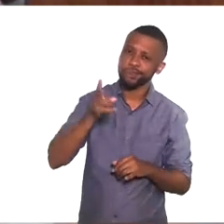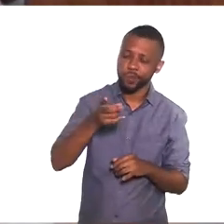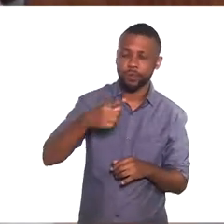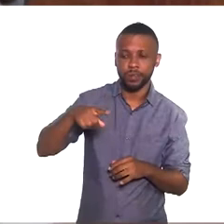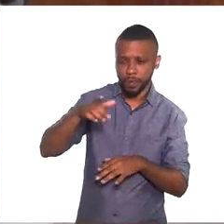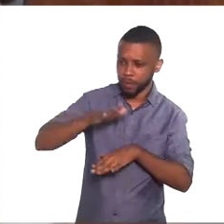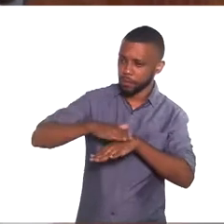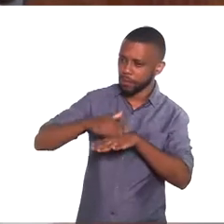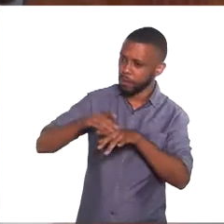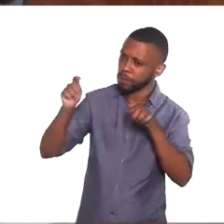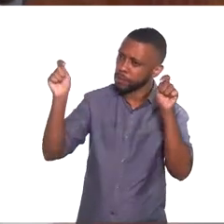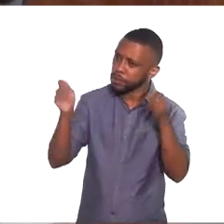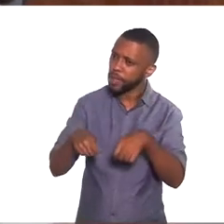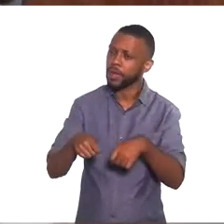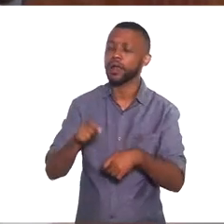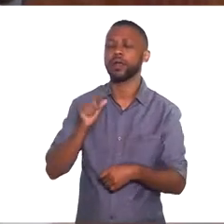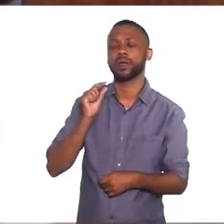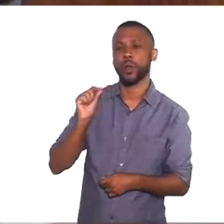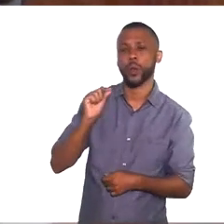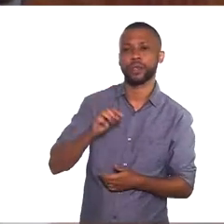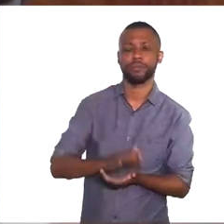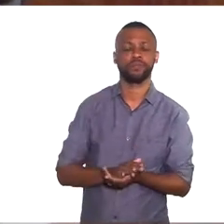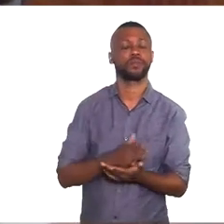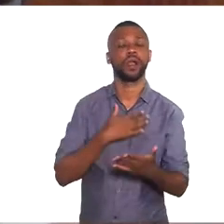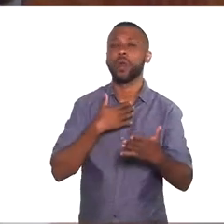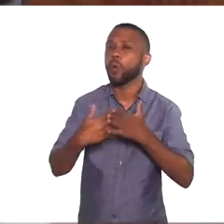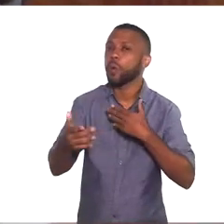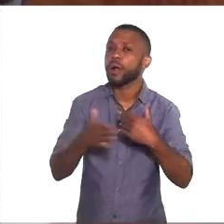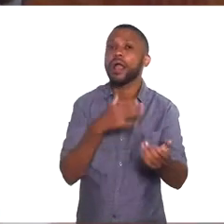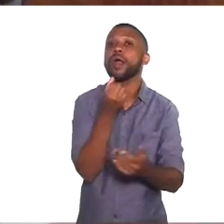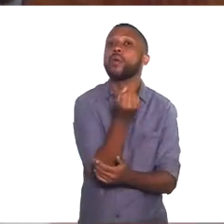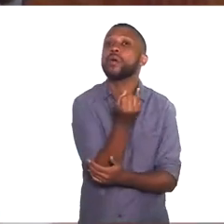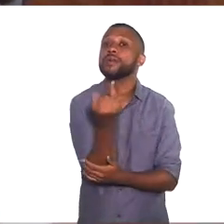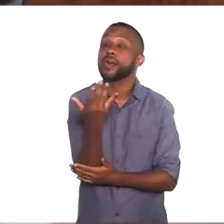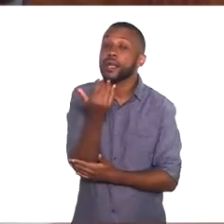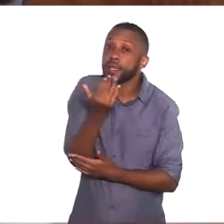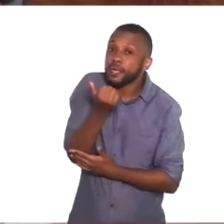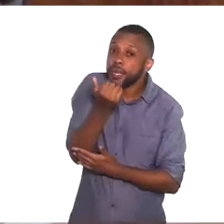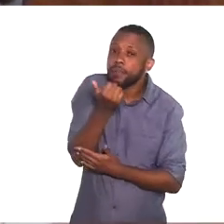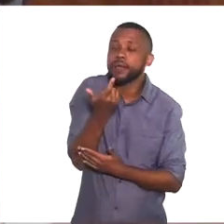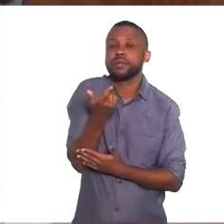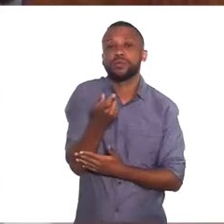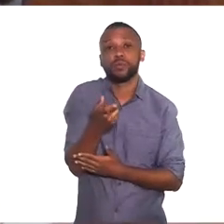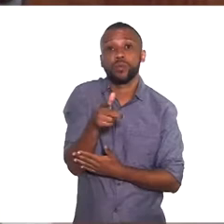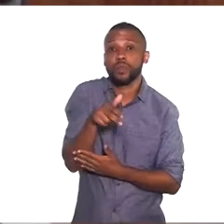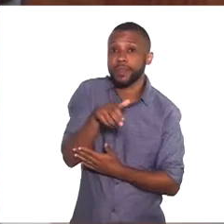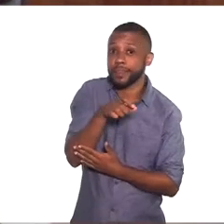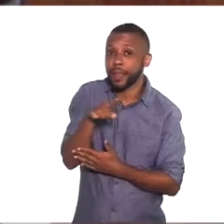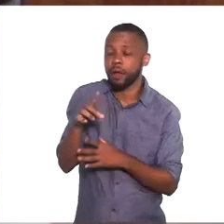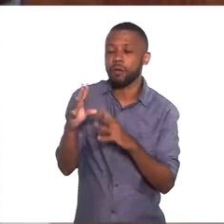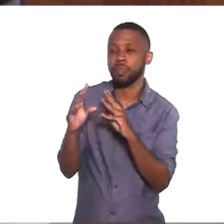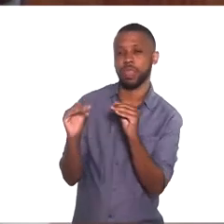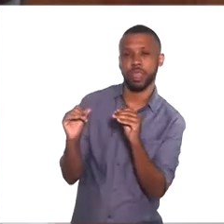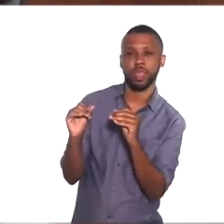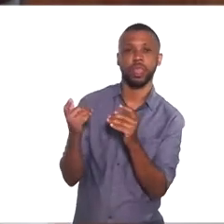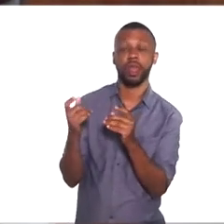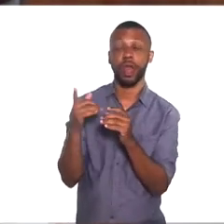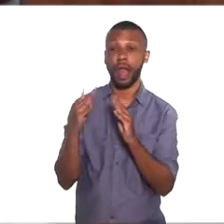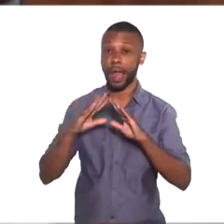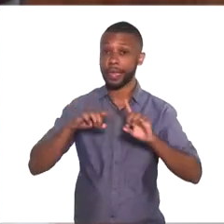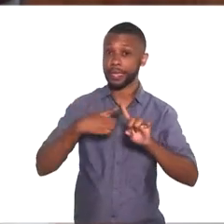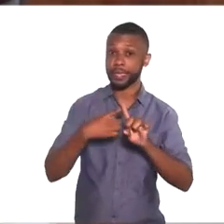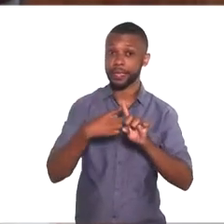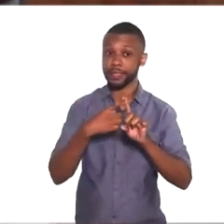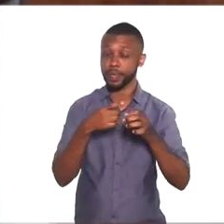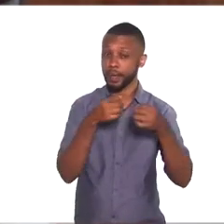que continua que você pode continuar com ela de levar um qualquer quantidade de alimento não perecível a